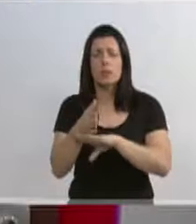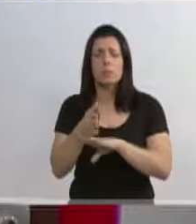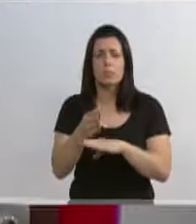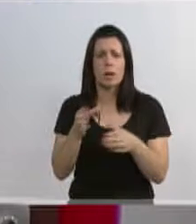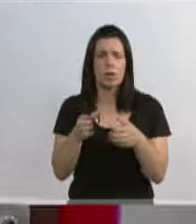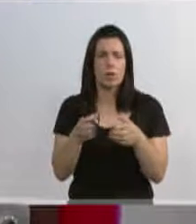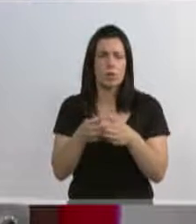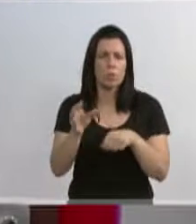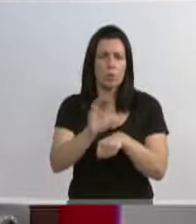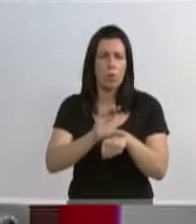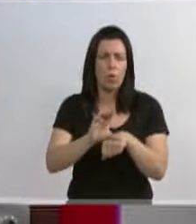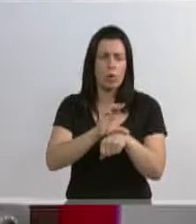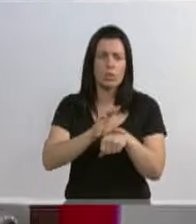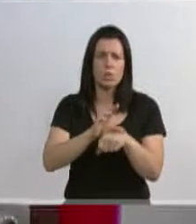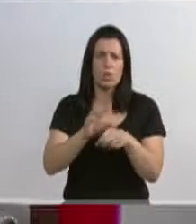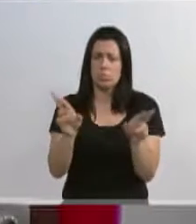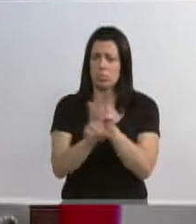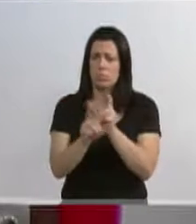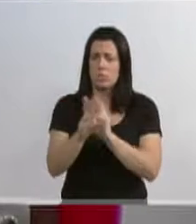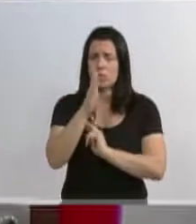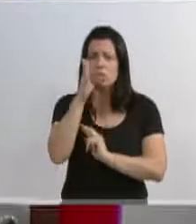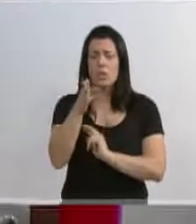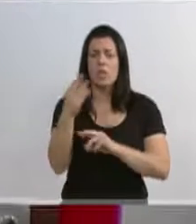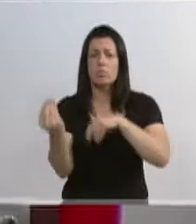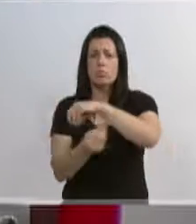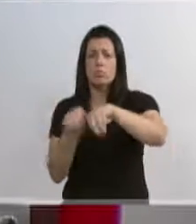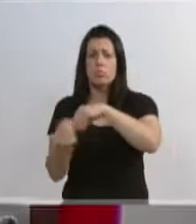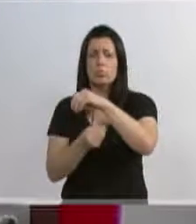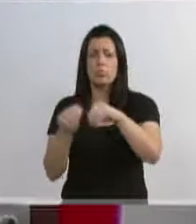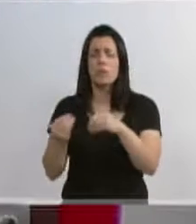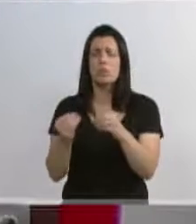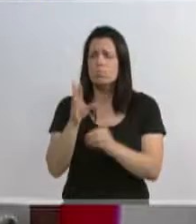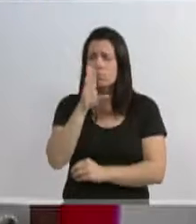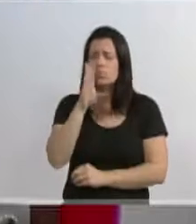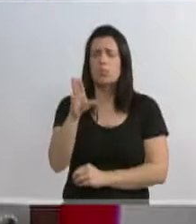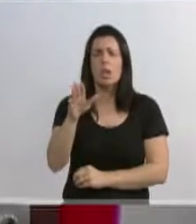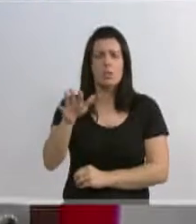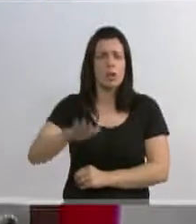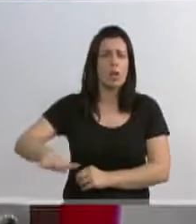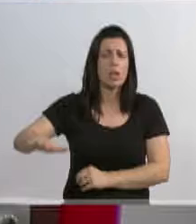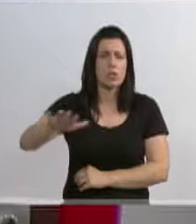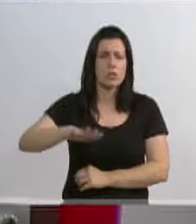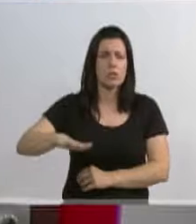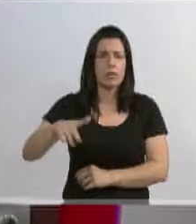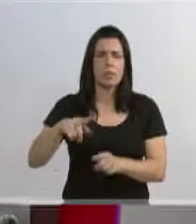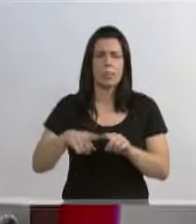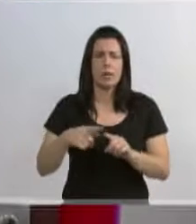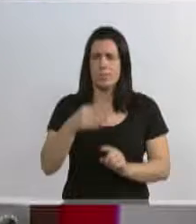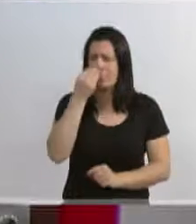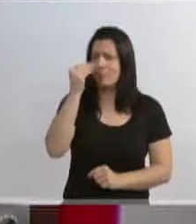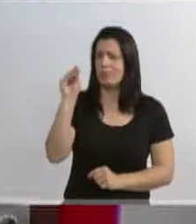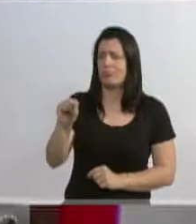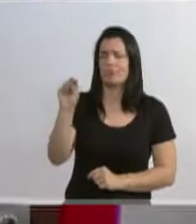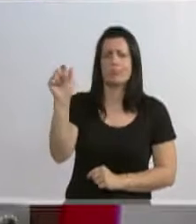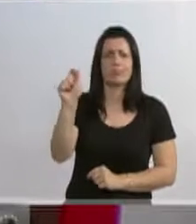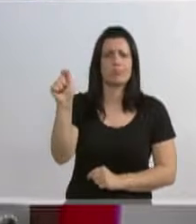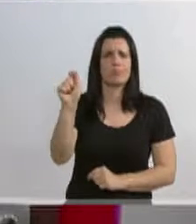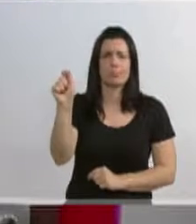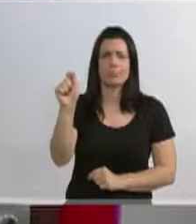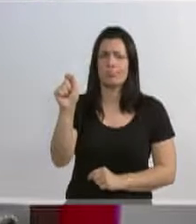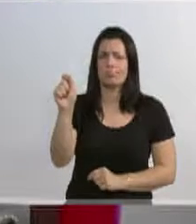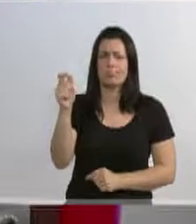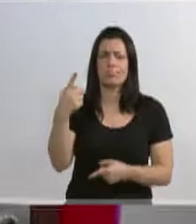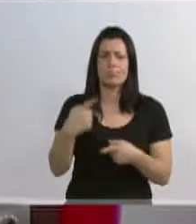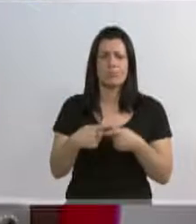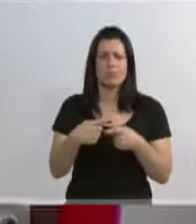tem relação direta, envolvimento direto, que é daquela região, e se exclui aí as associações de moradores